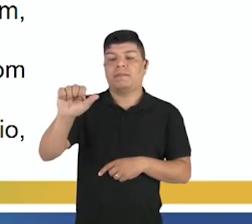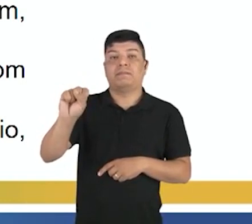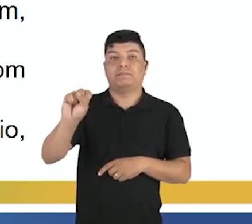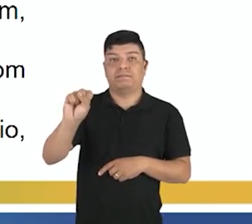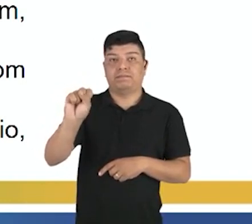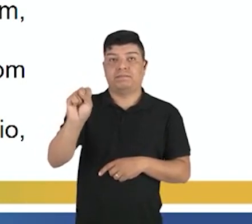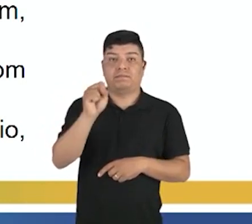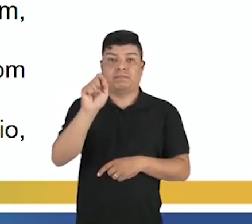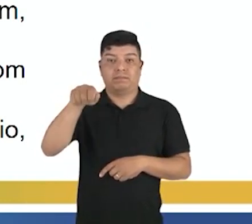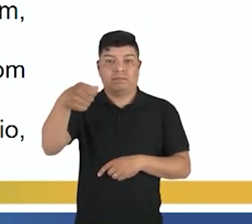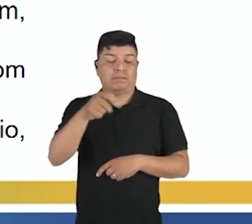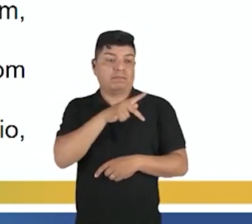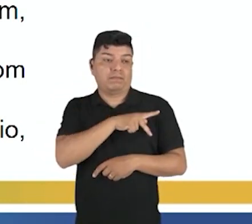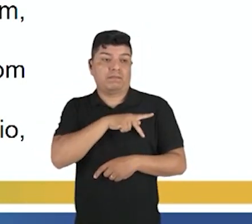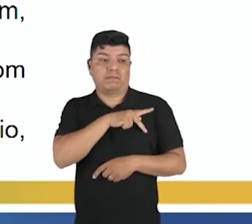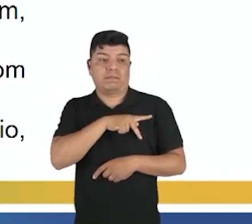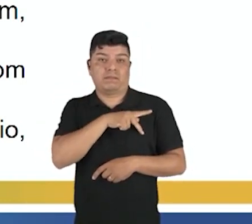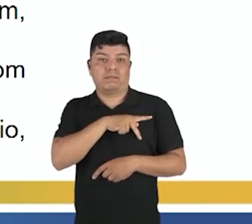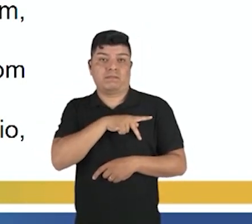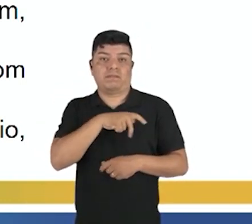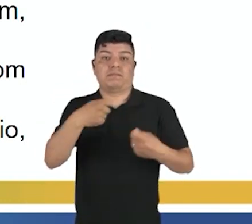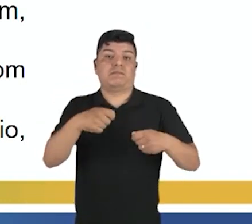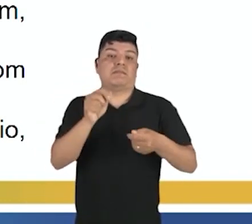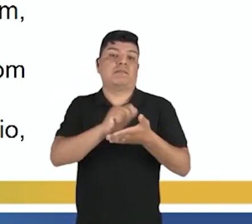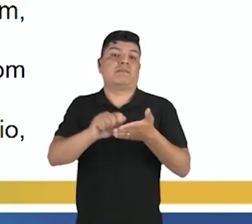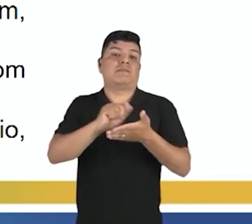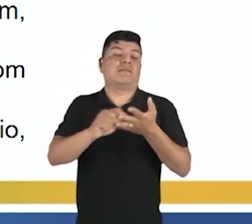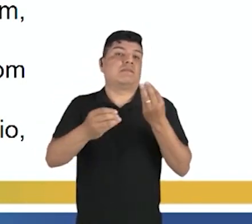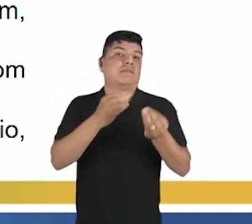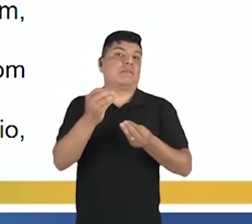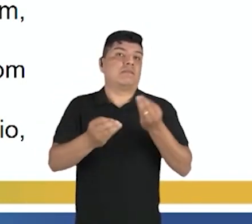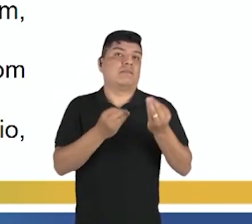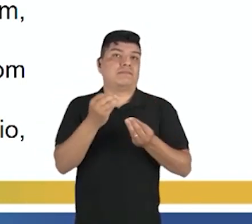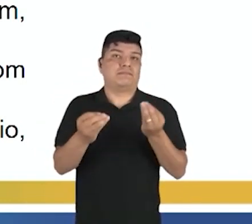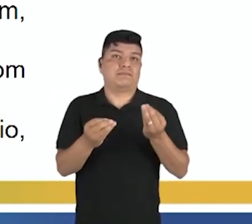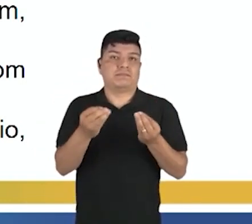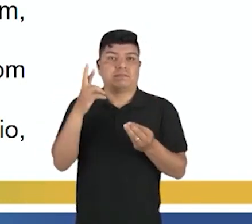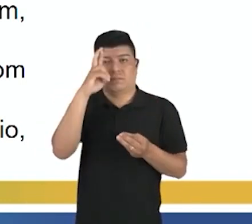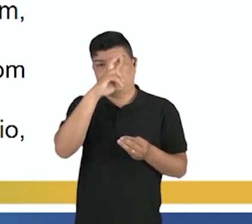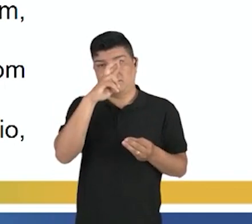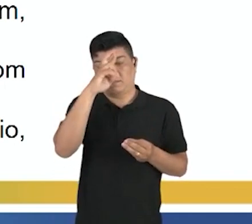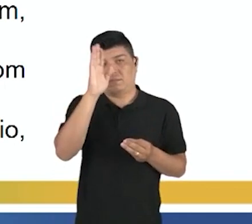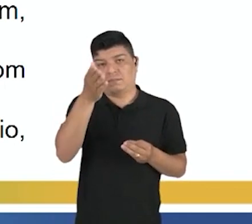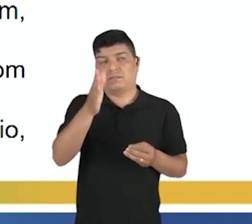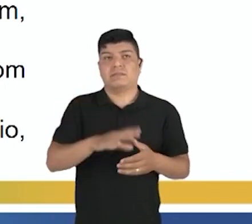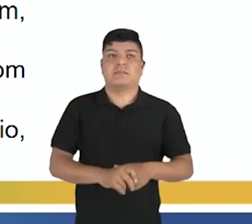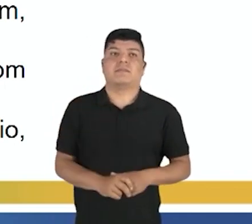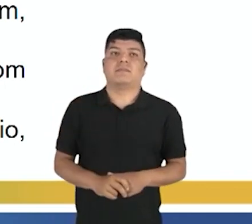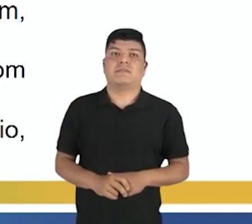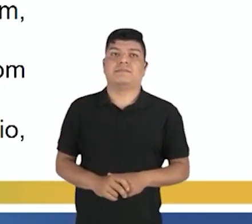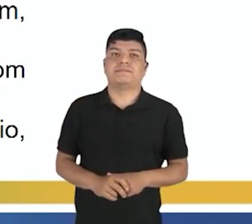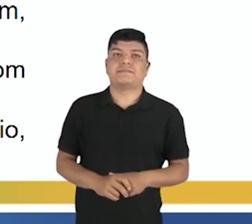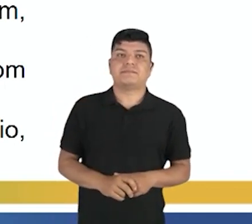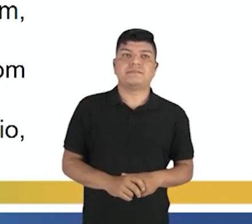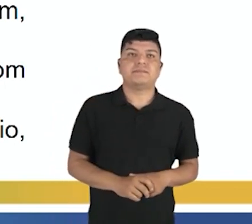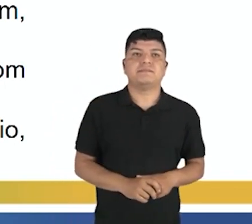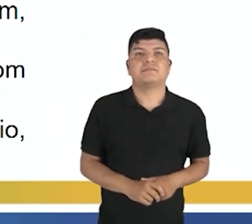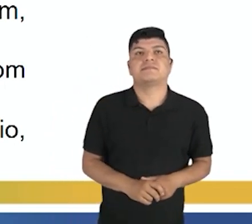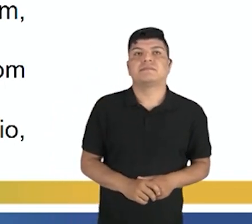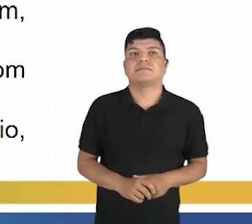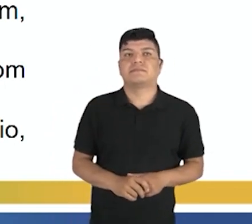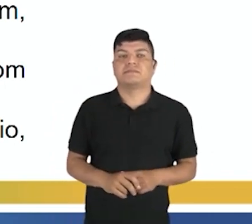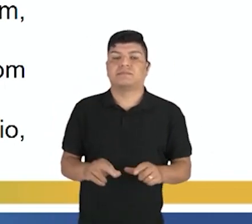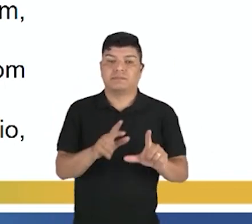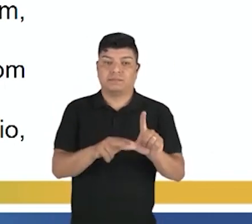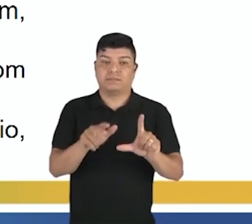no segundo quadrinho deveria ser escrita. Olha, o comando ele já traz uma observação, ok? Sobre